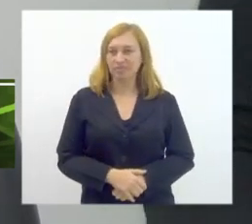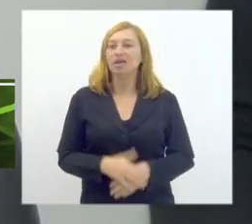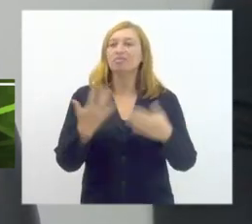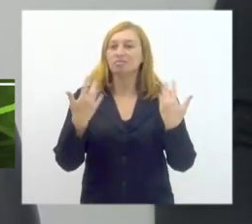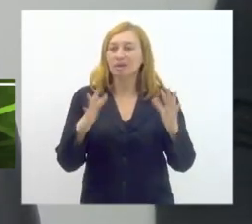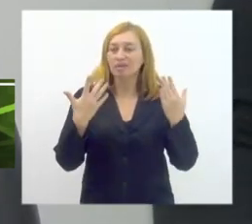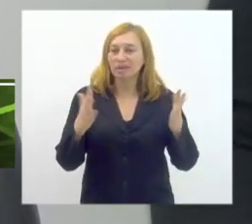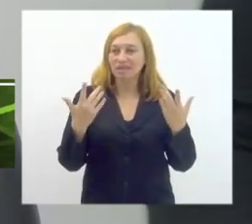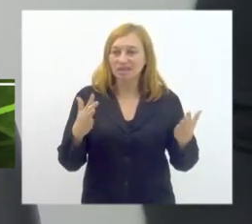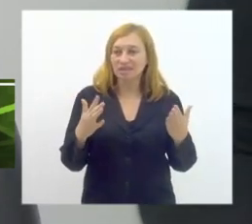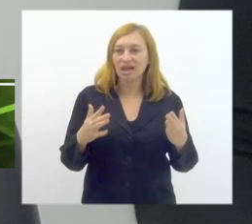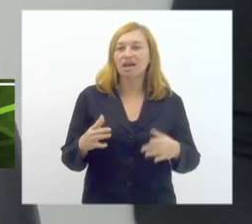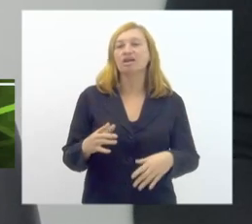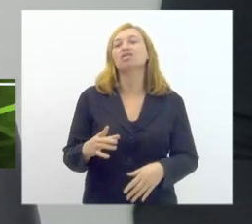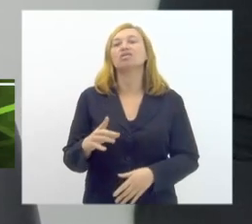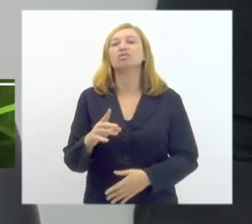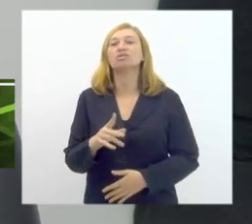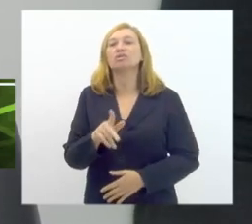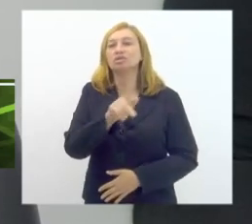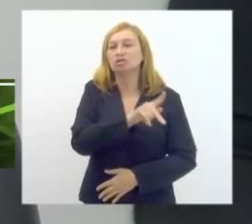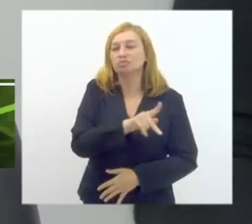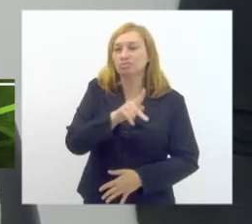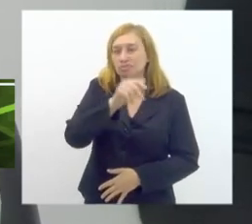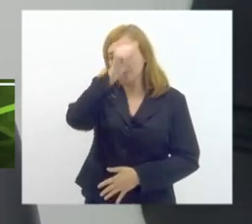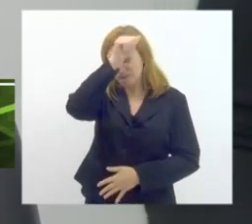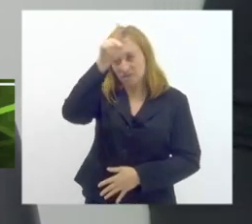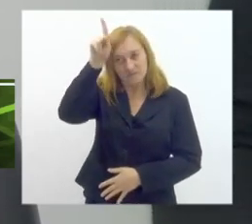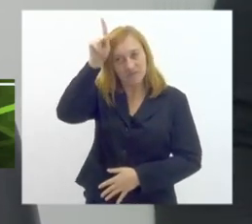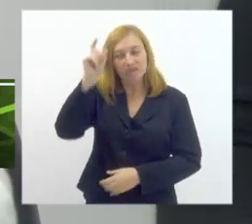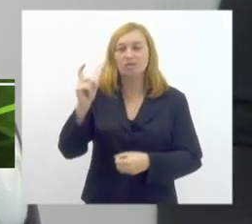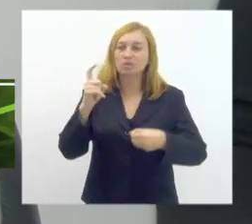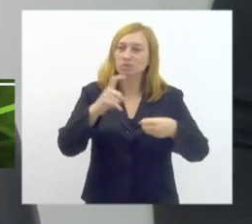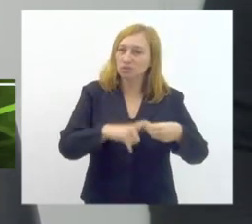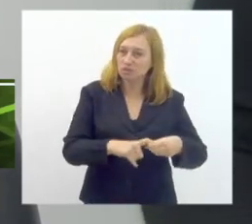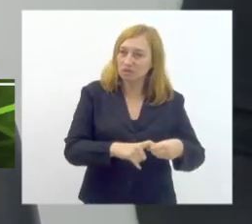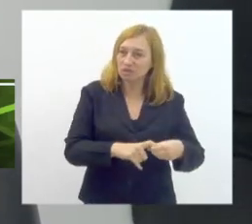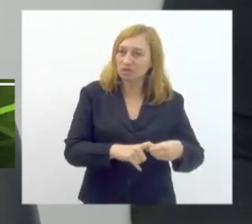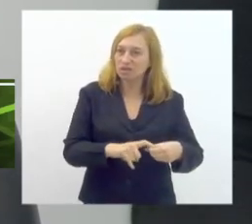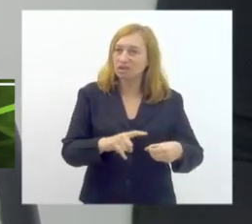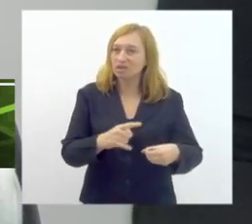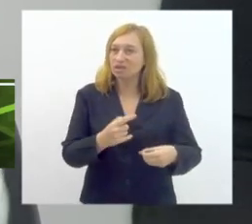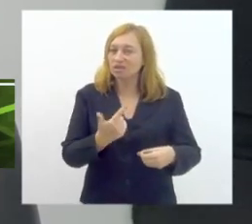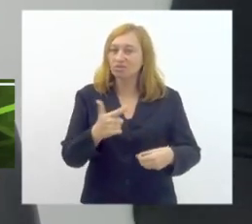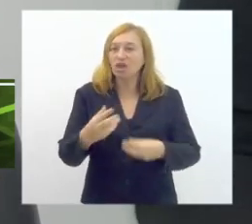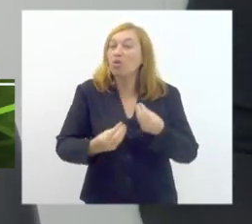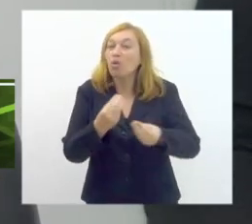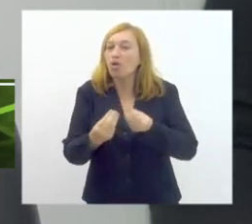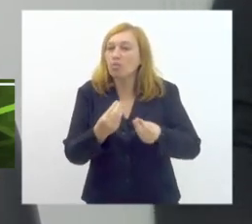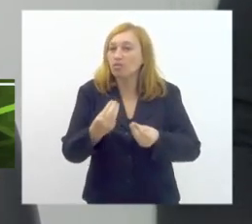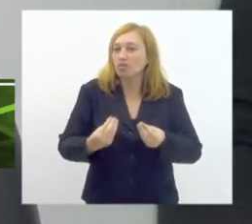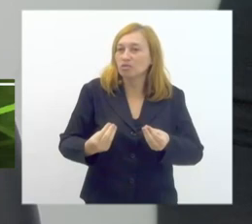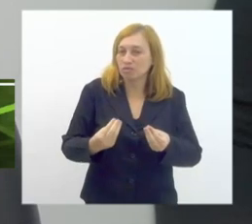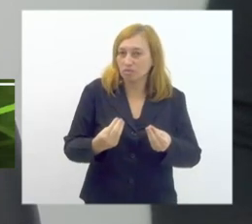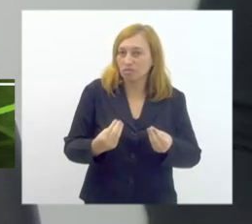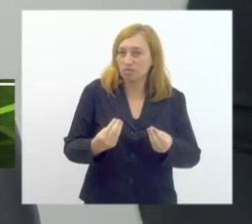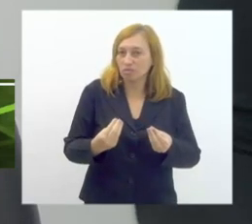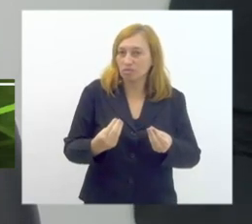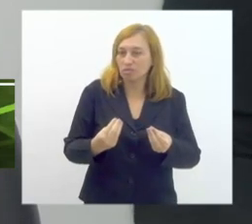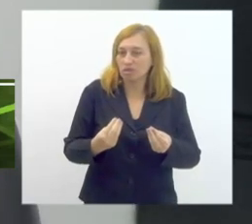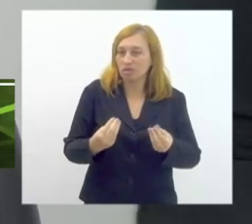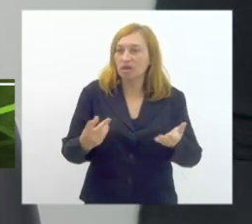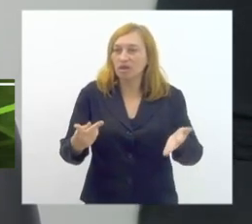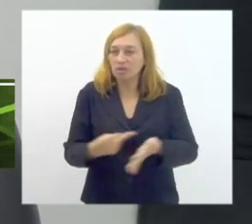Cumprimentar os prefeitos aqui presentes. Né? Os consórcios não existem sem a vontade política